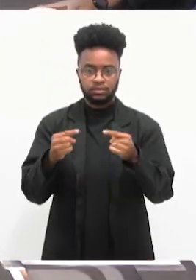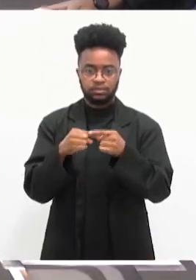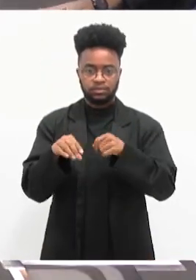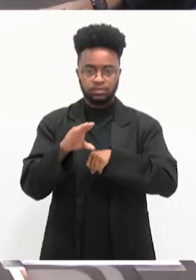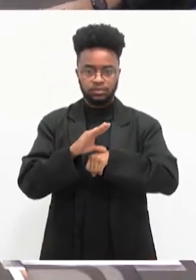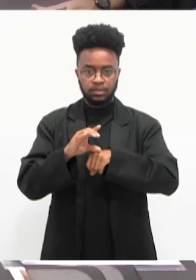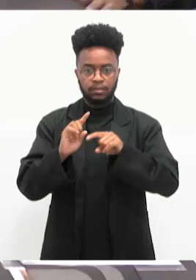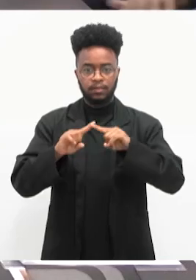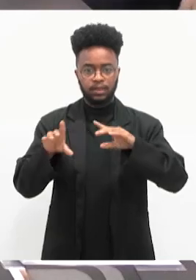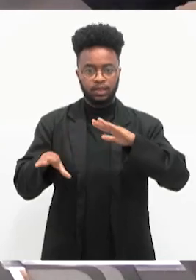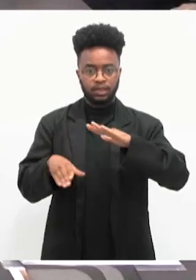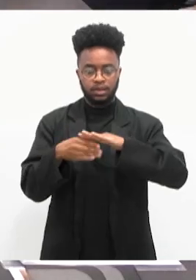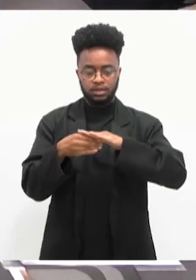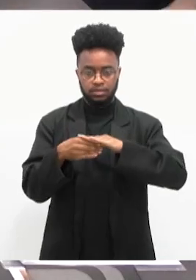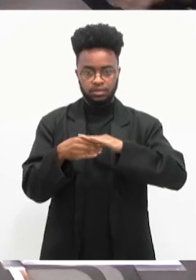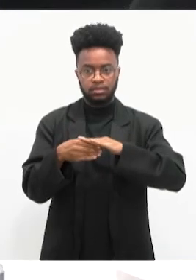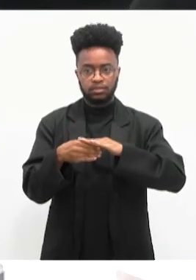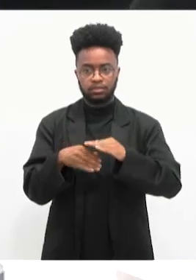Constitucionalidade com emendas,